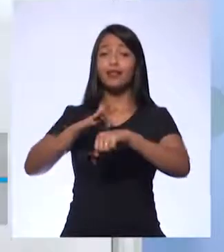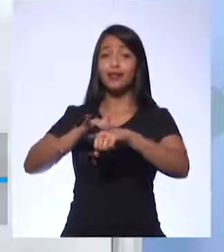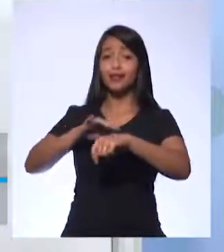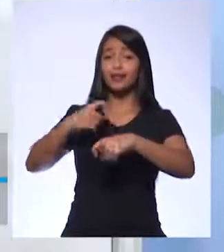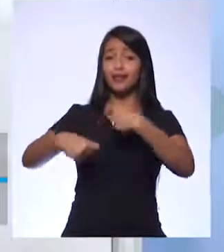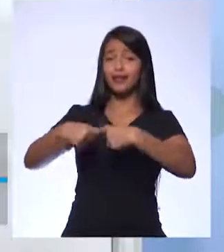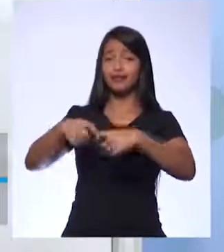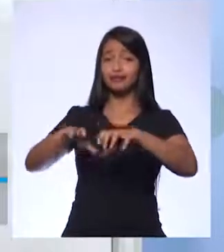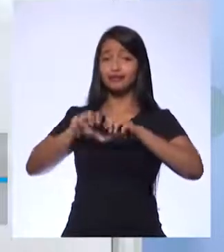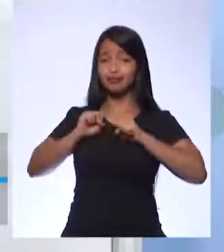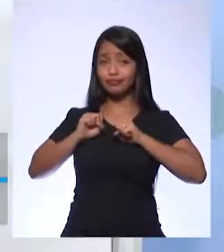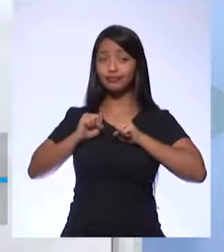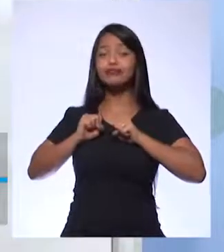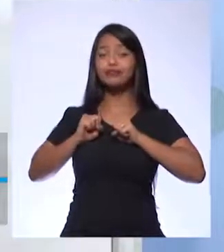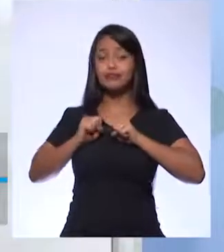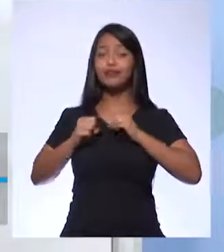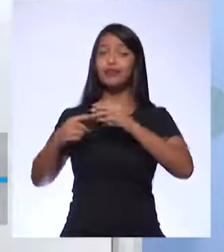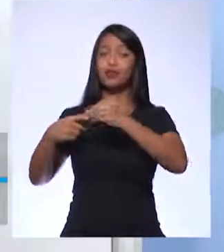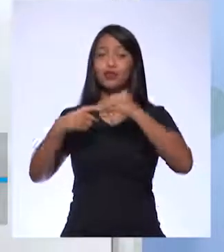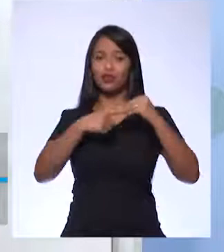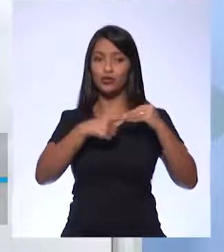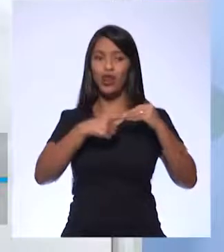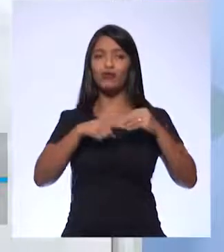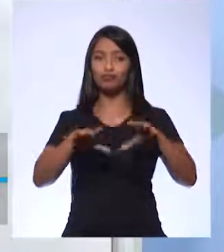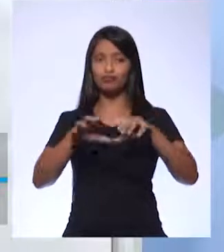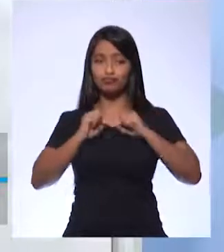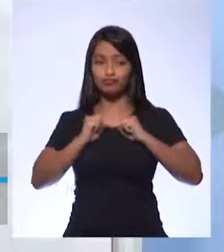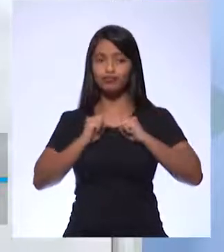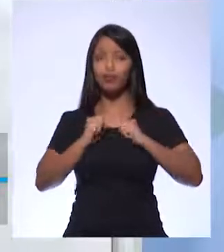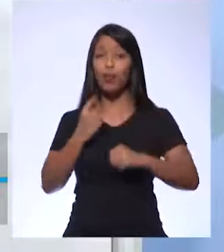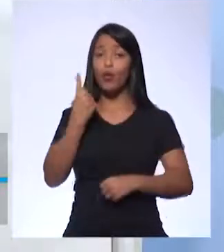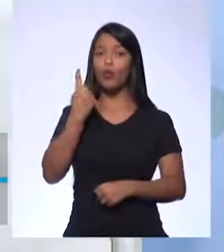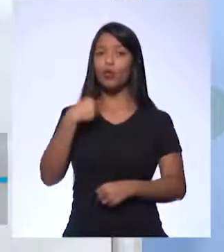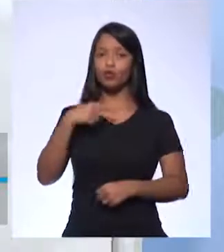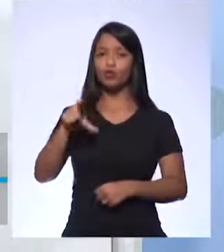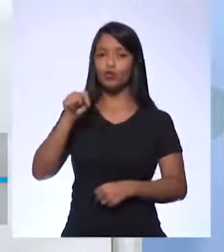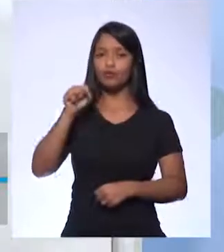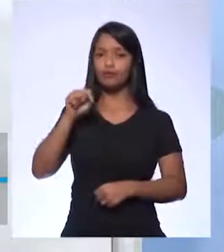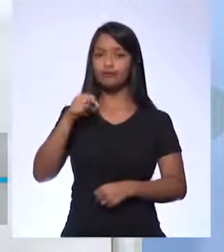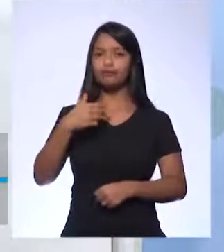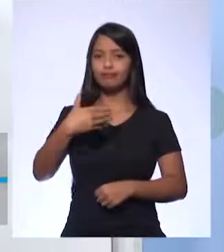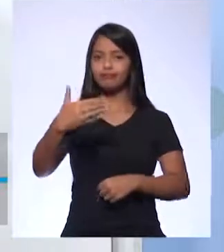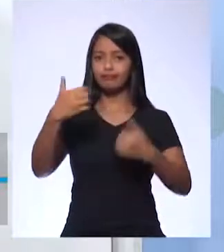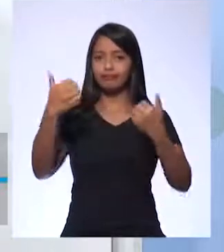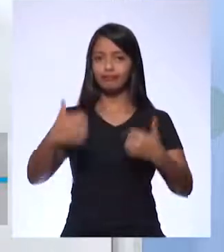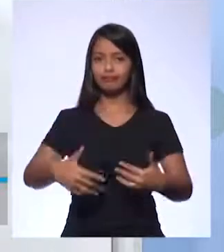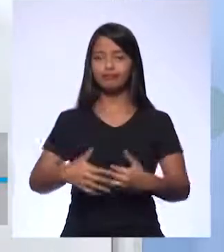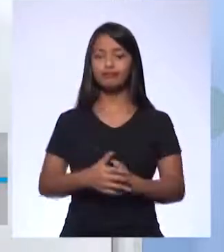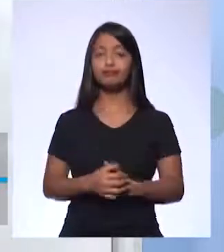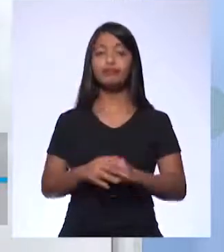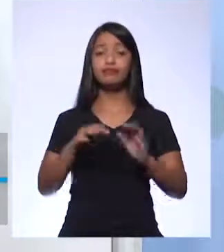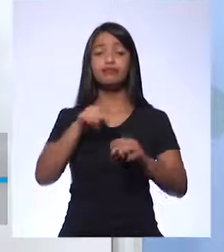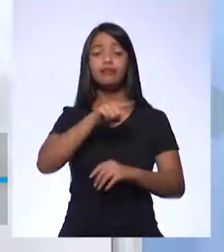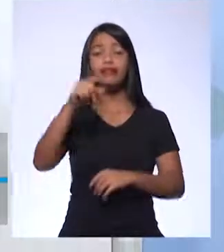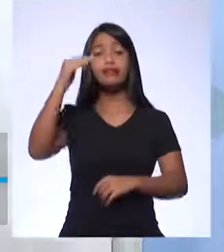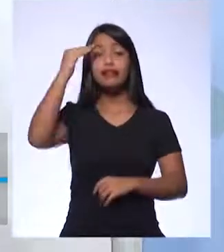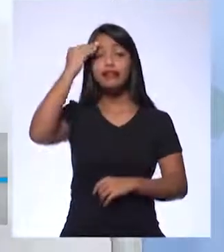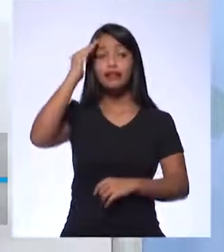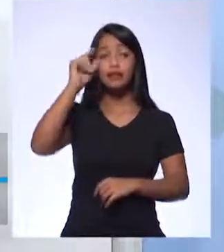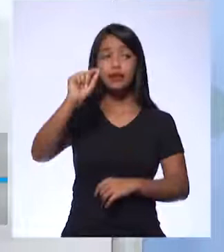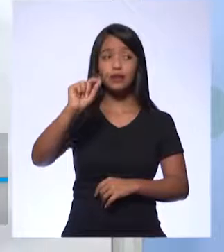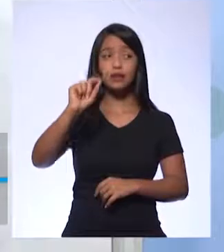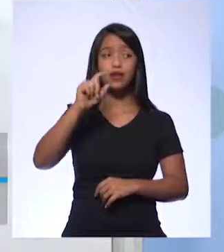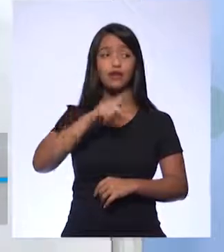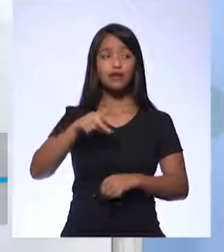transmissível, que é causada por protozoário também. Eu escolhi uma também. Tá? É só para vocês entenderem que existe, e como o professor